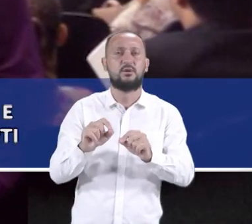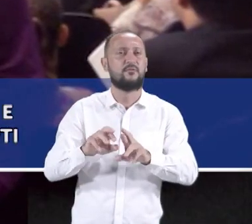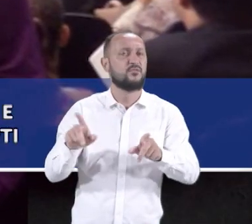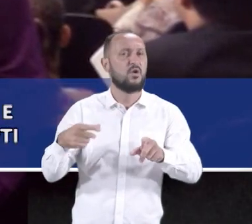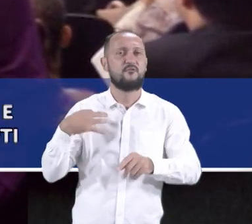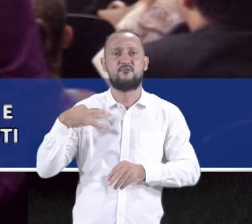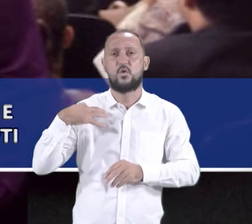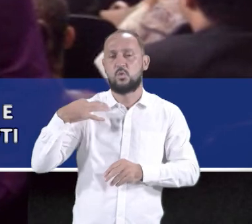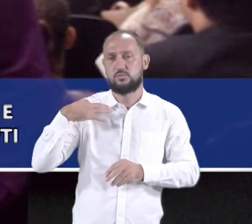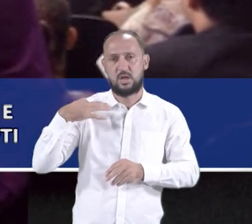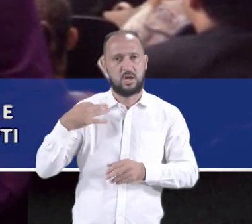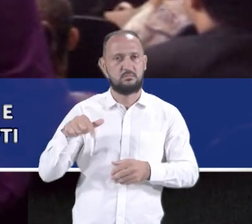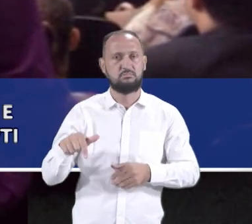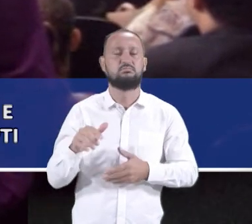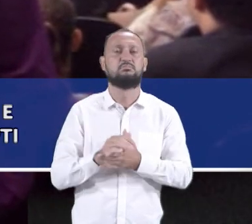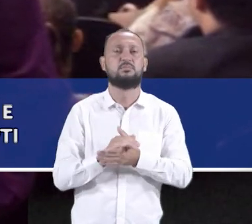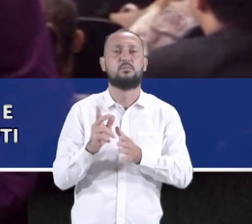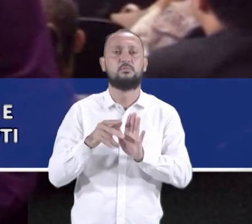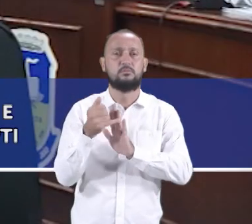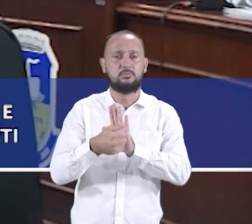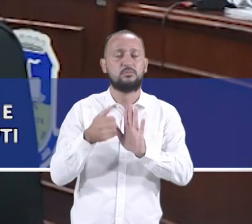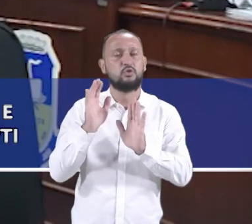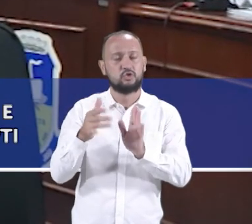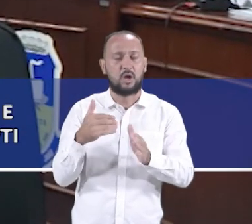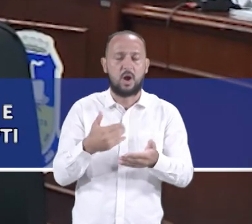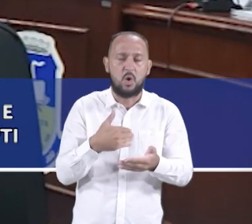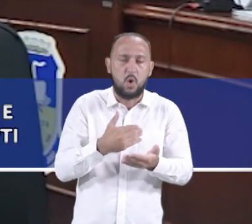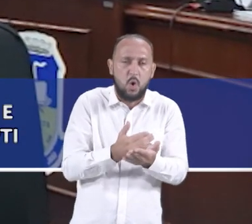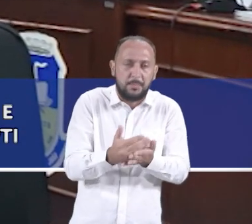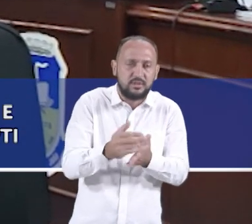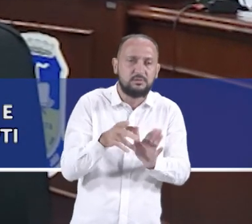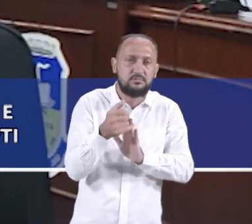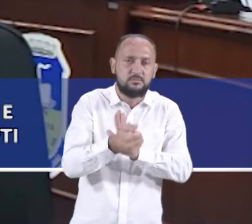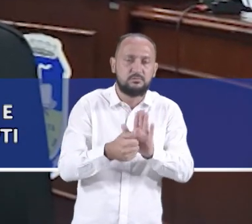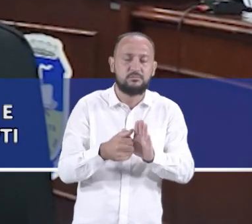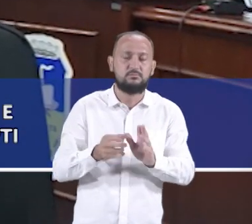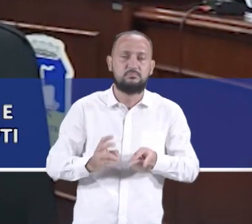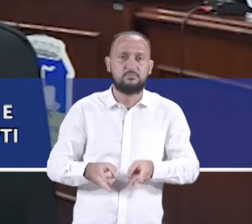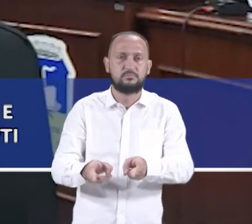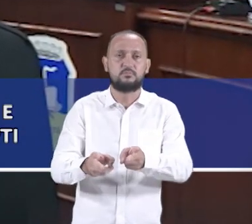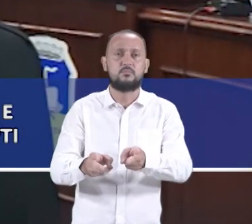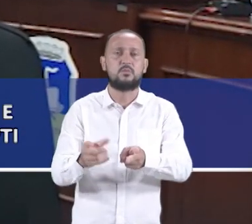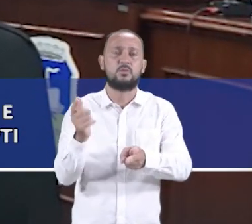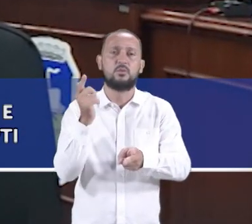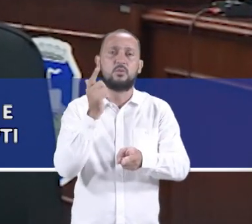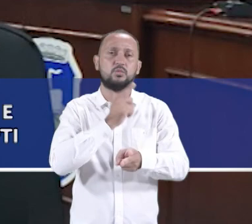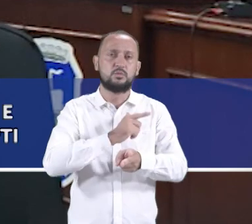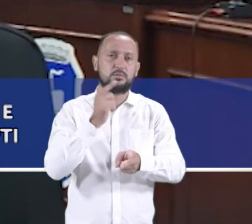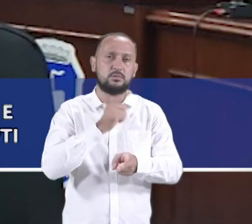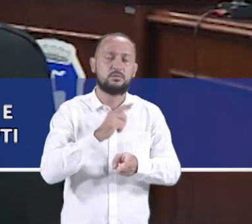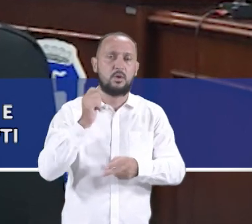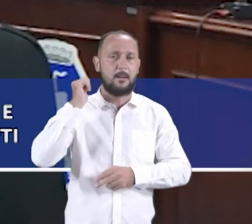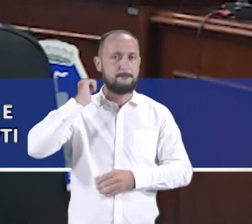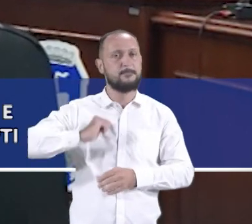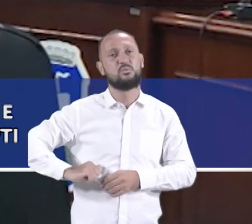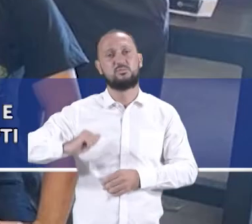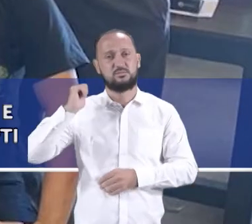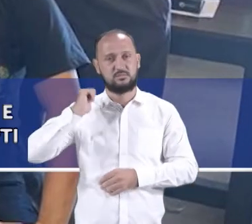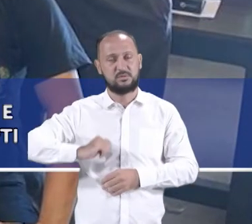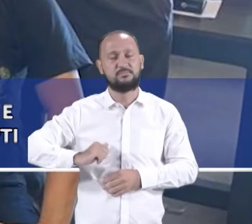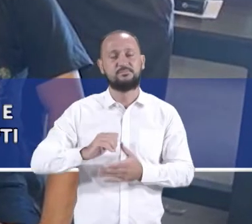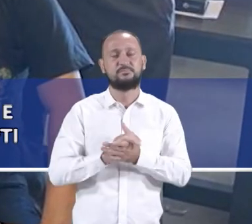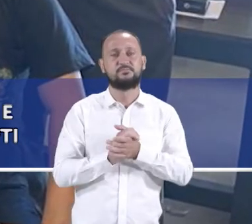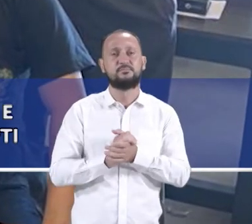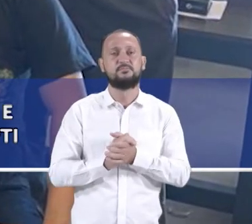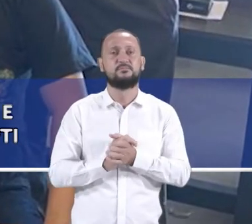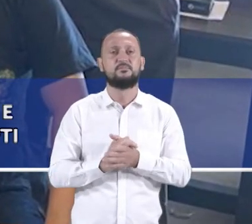de maneira completamente voluntária, e com o projeto já em andamento, eles acabaram ganhando a